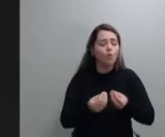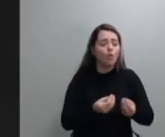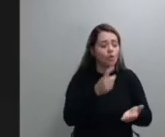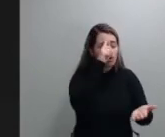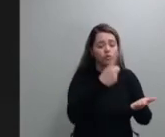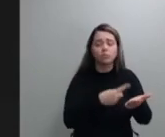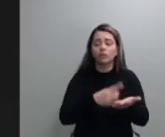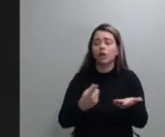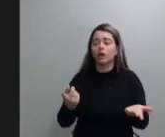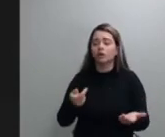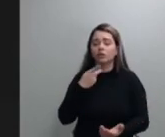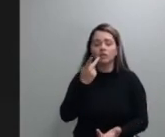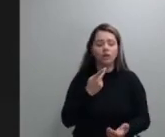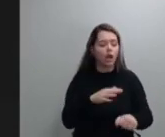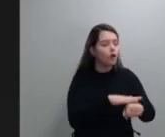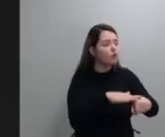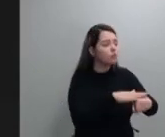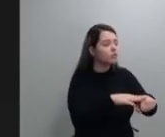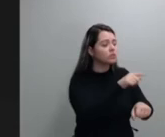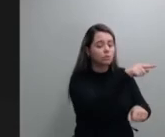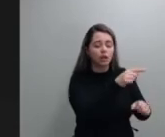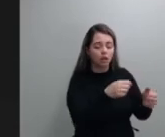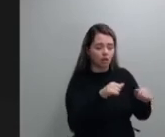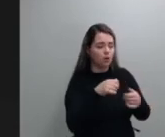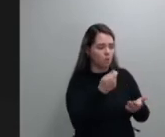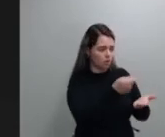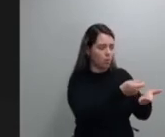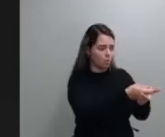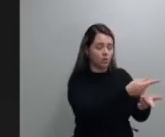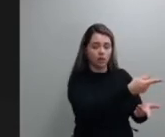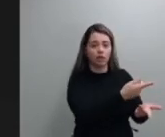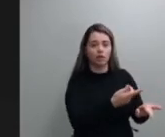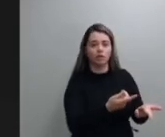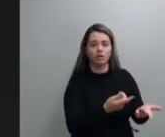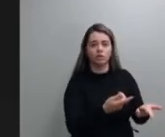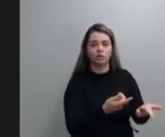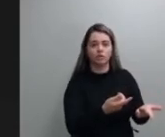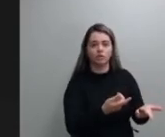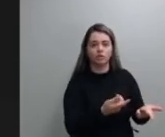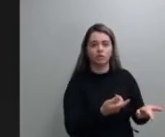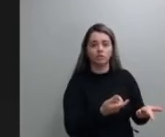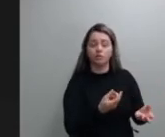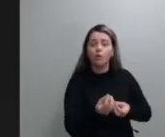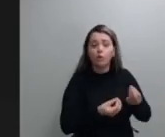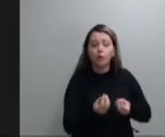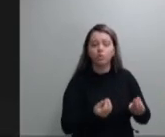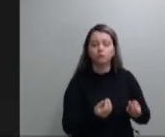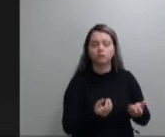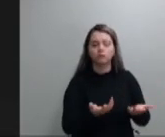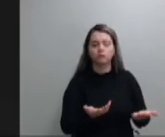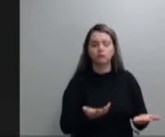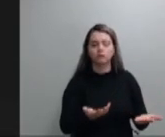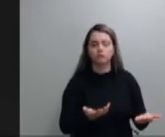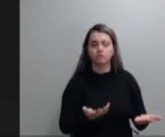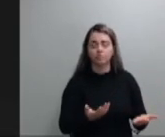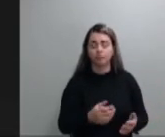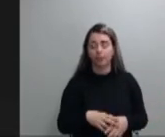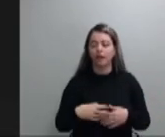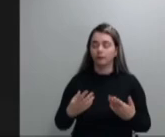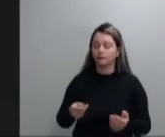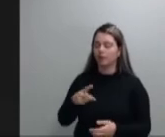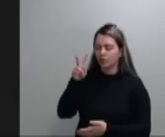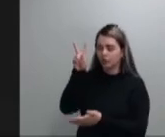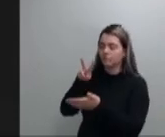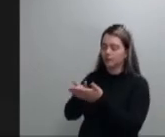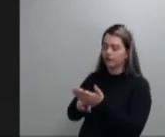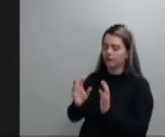que estou conversando com ele para comprar olha no caso concreto presidente é a última coisa que eu vou ler no caso